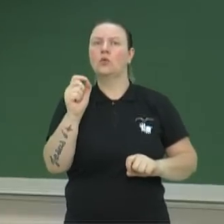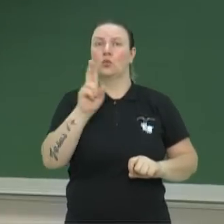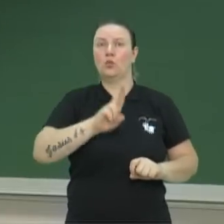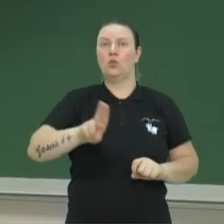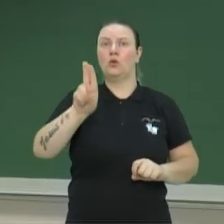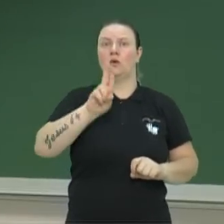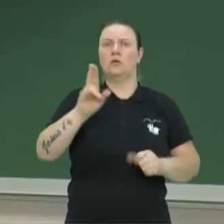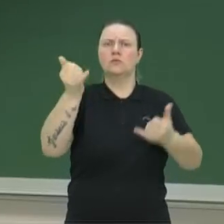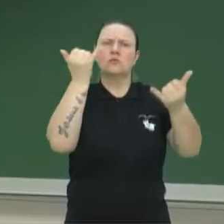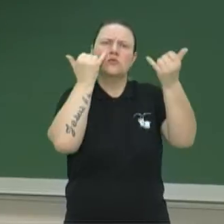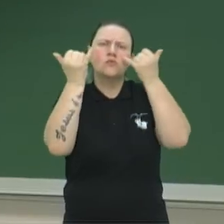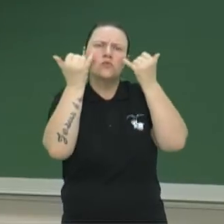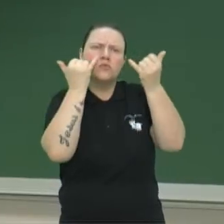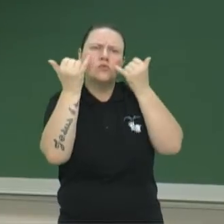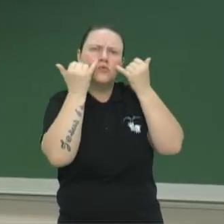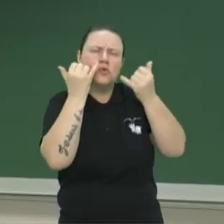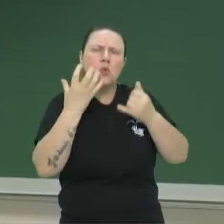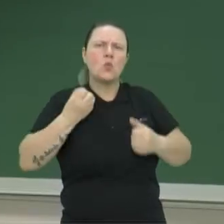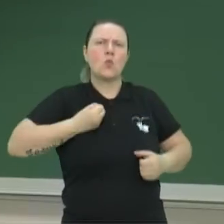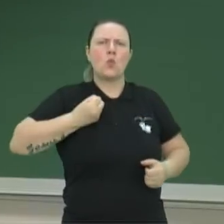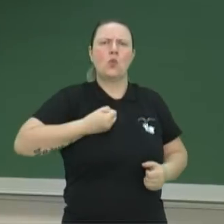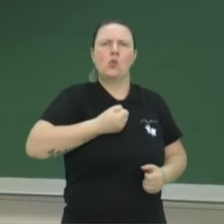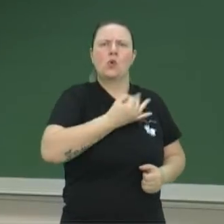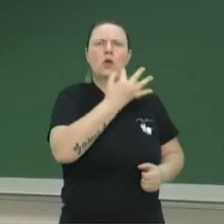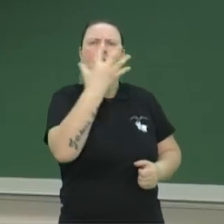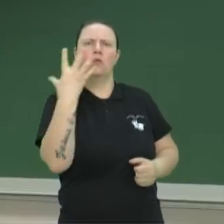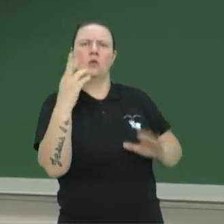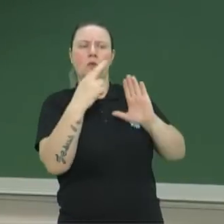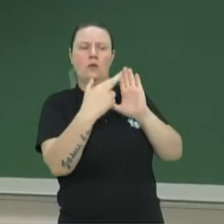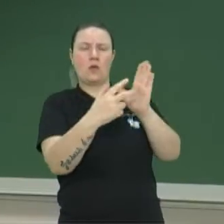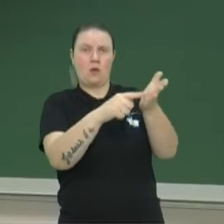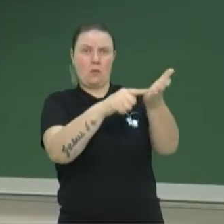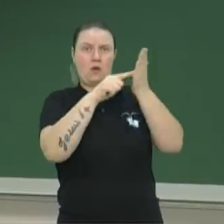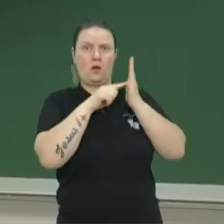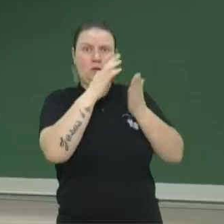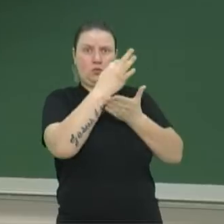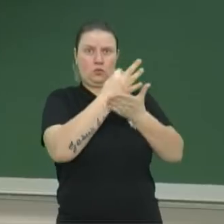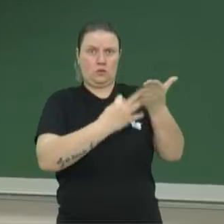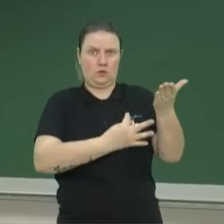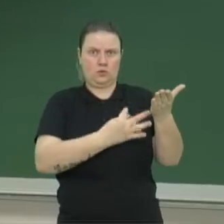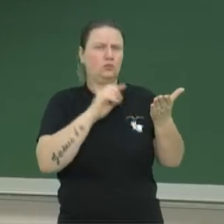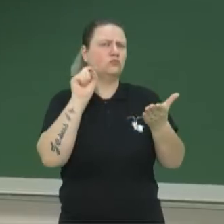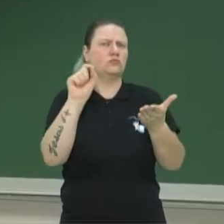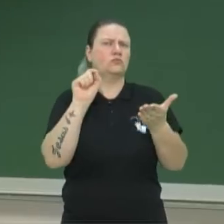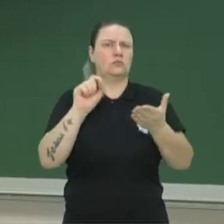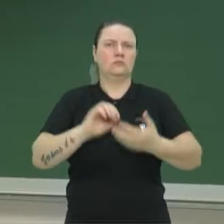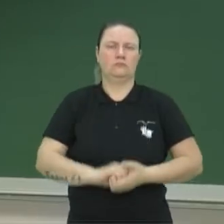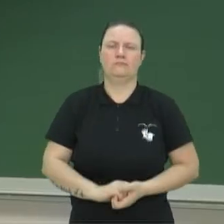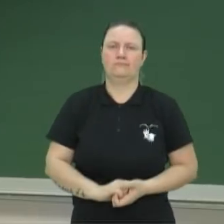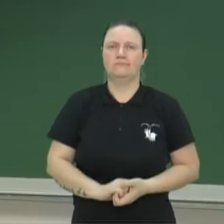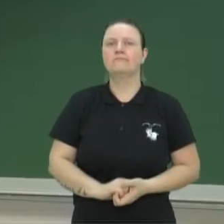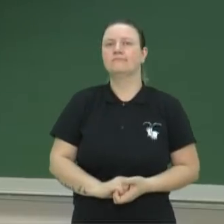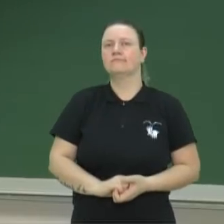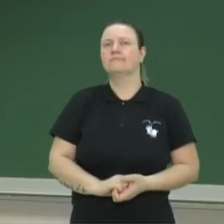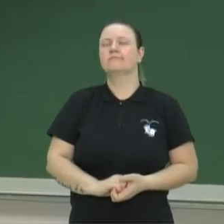dos dados numéricos no trecho acima? Beleza? Qual será que é?